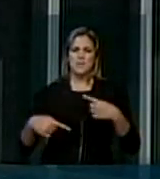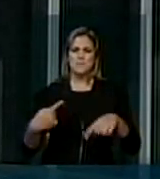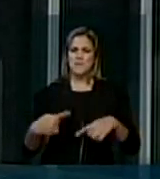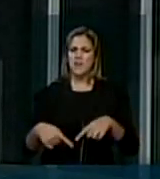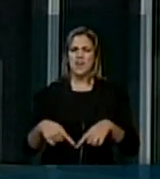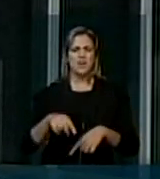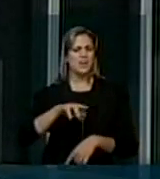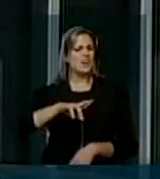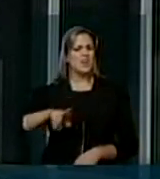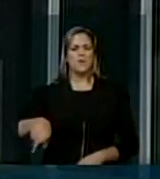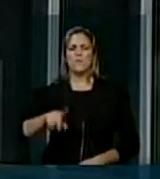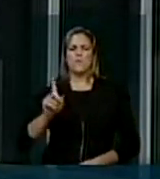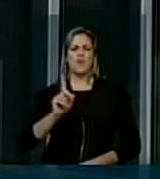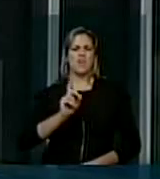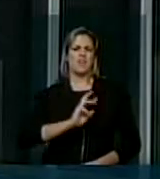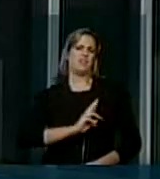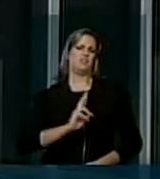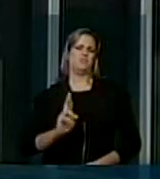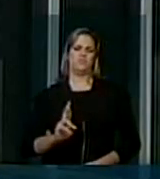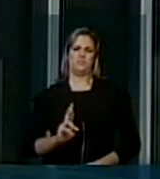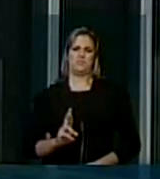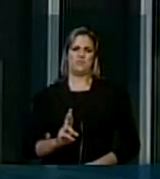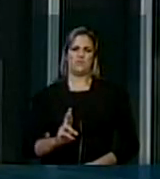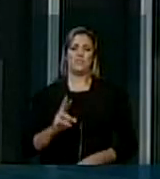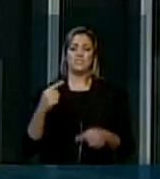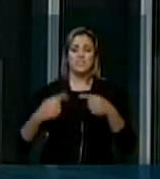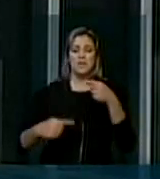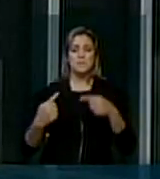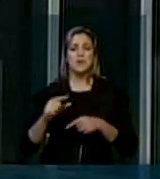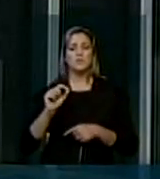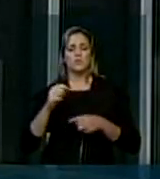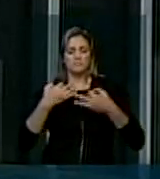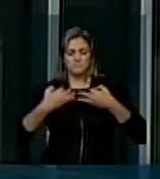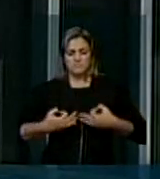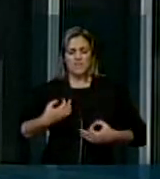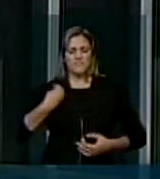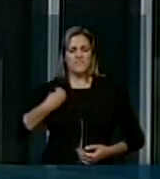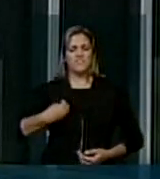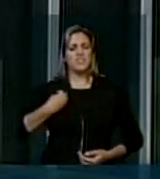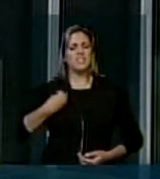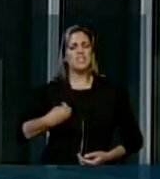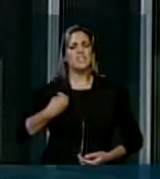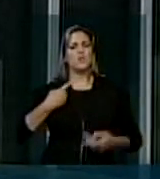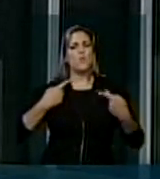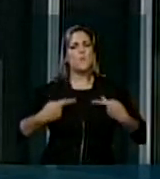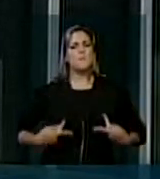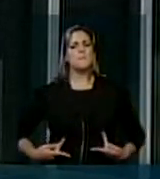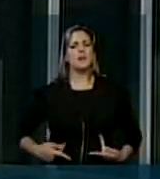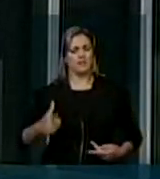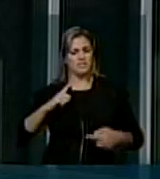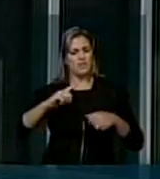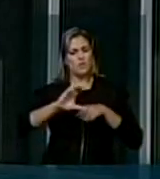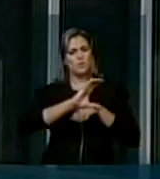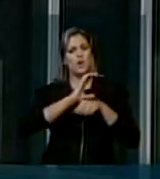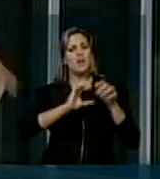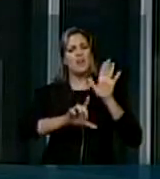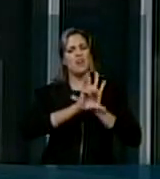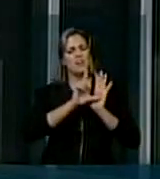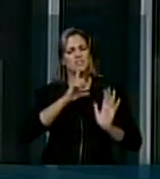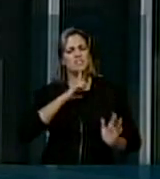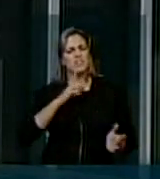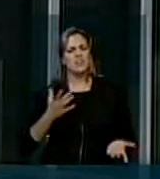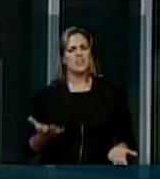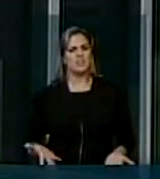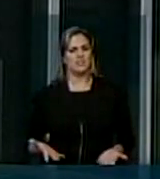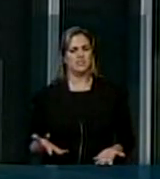o que estava se debatendo era uma questão de dignidade da vida humana assegurada pela nossa Constituição,